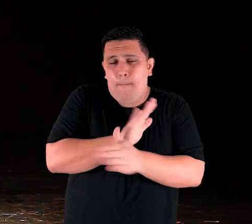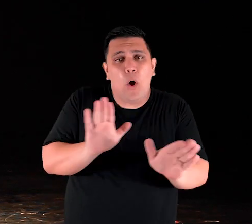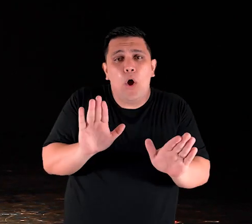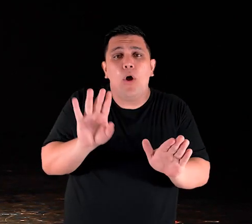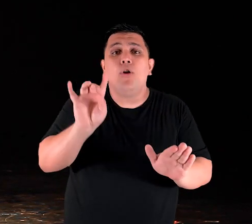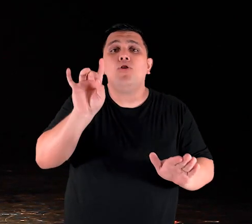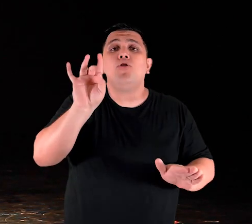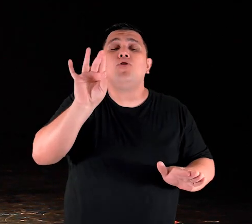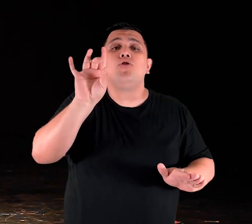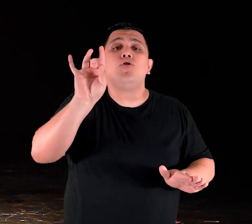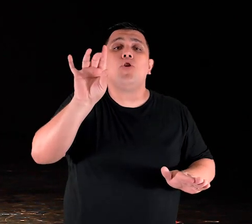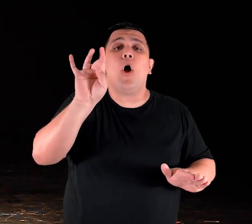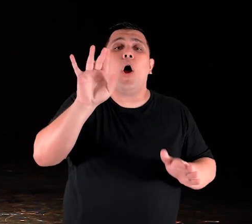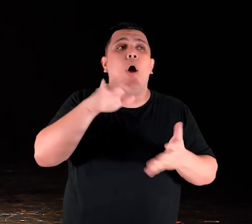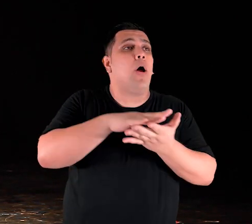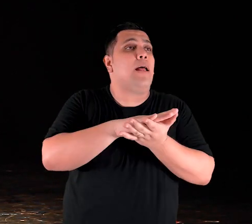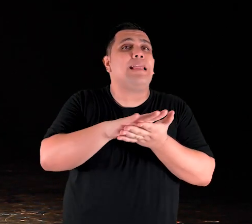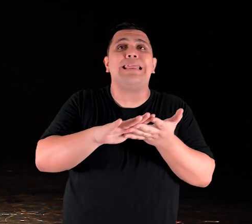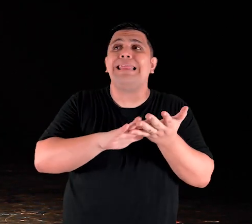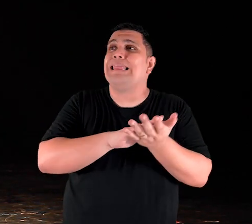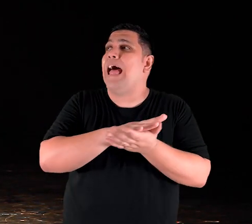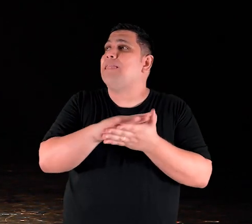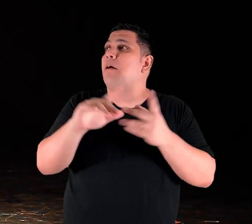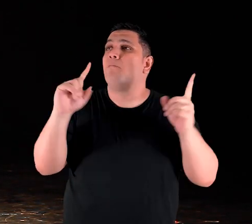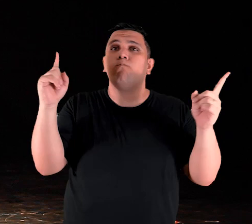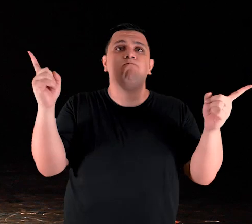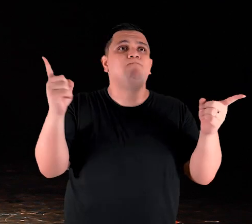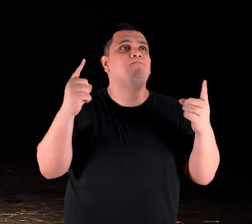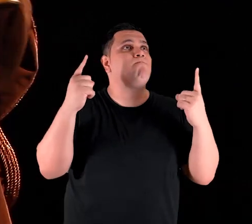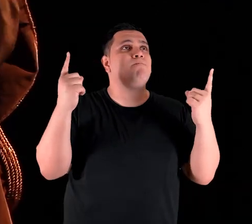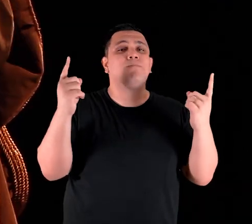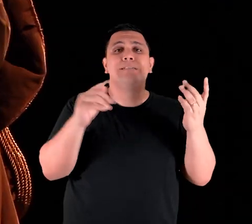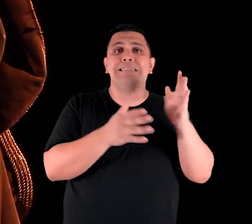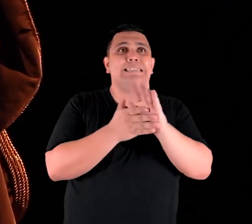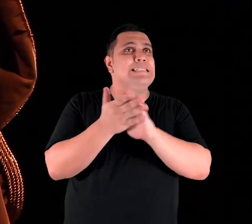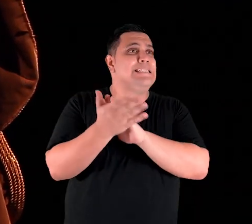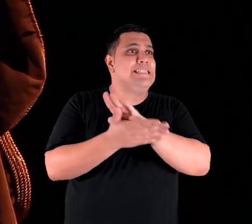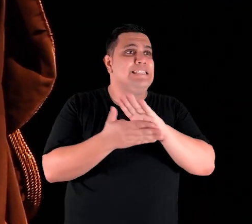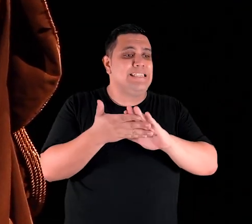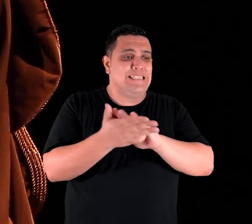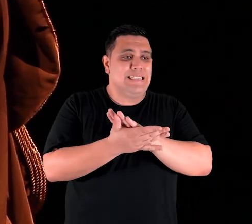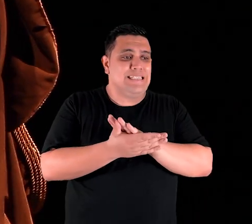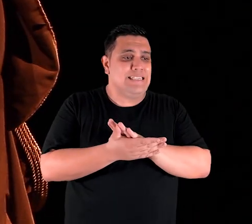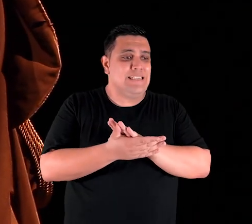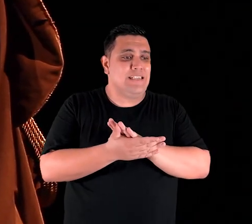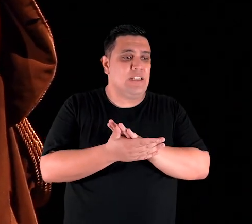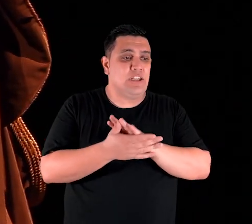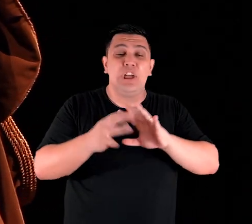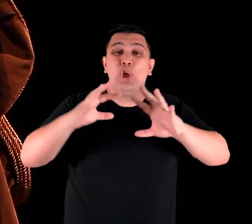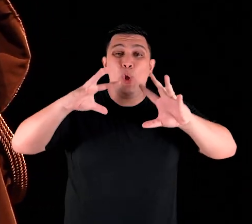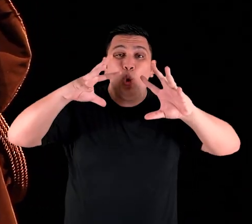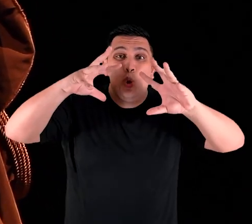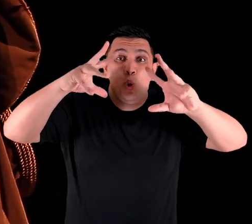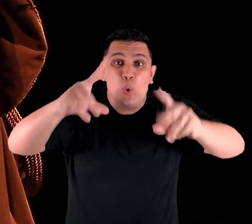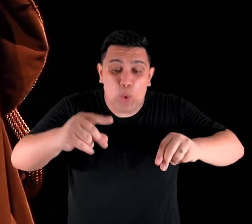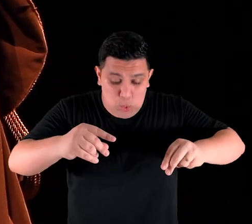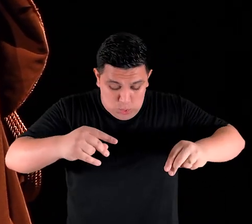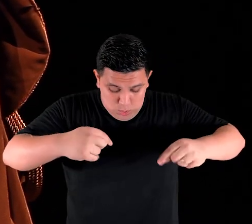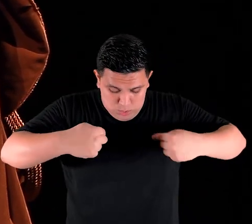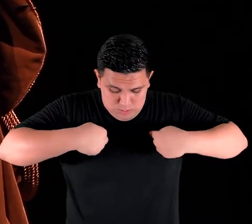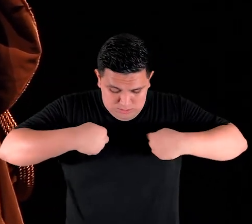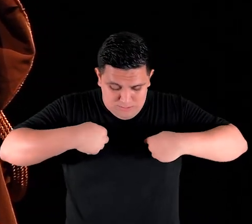Apenas o nada em volta. E o tudo que está aqui